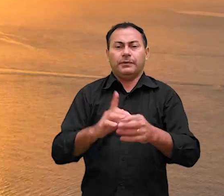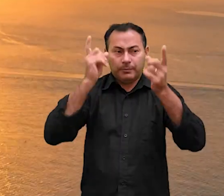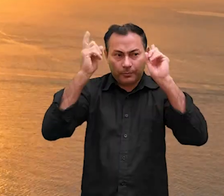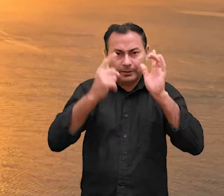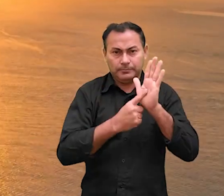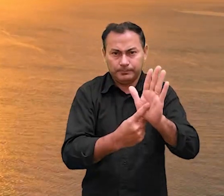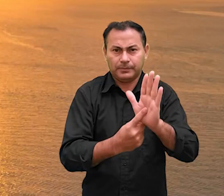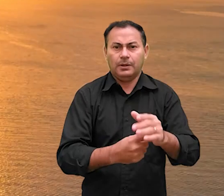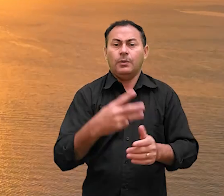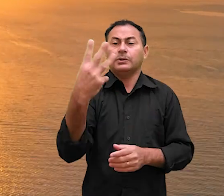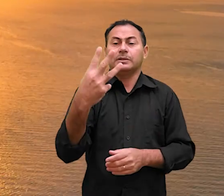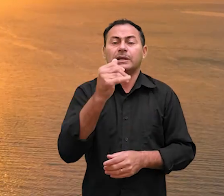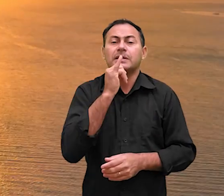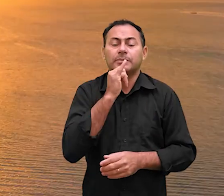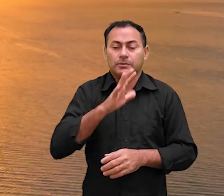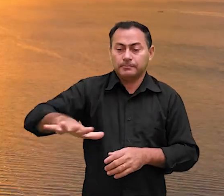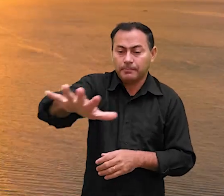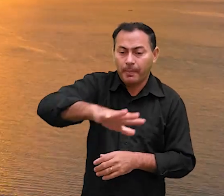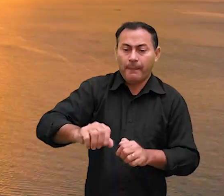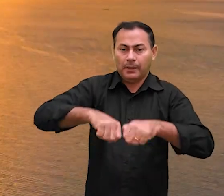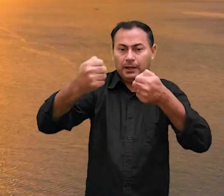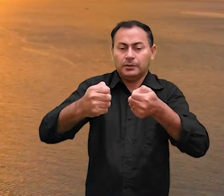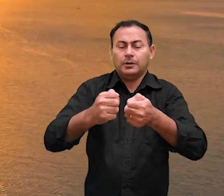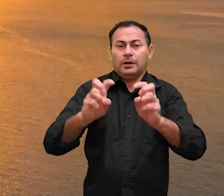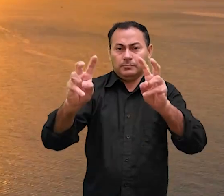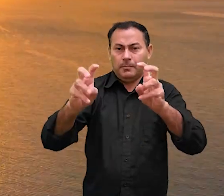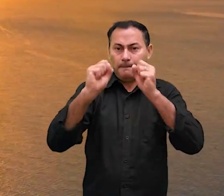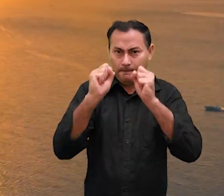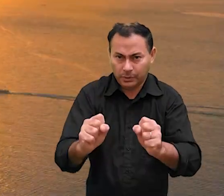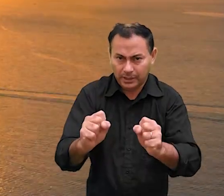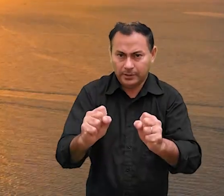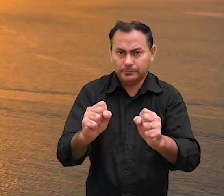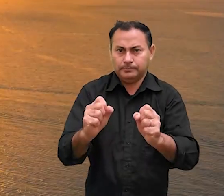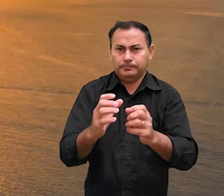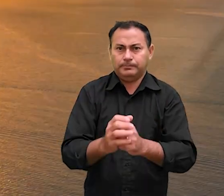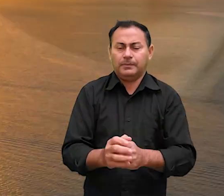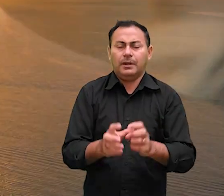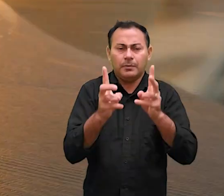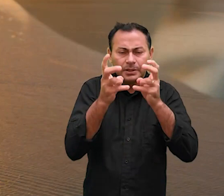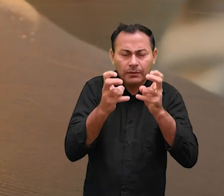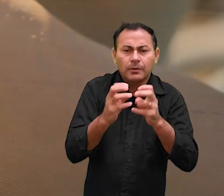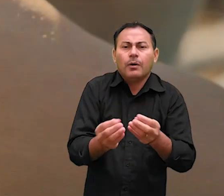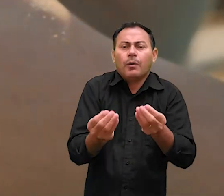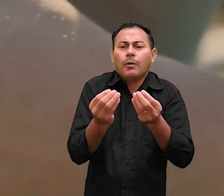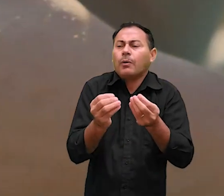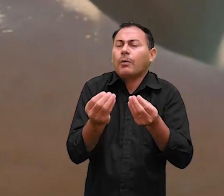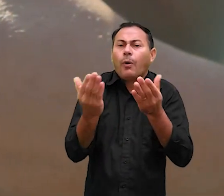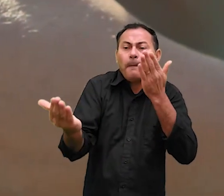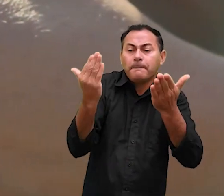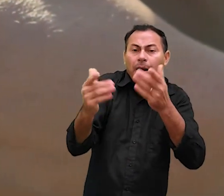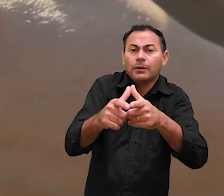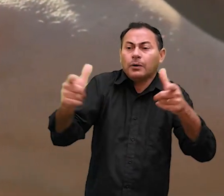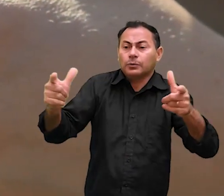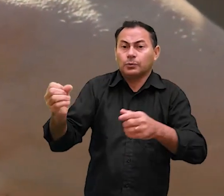preocupa. Um terceiro exemplo do espaço dado a certos assuntos poderia ser essa observação. Compare